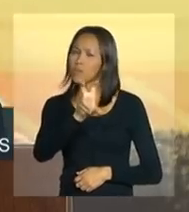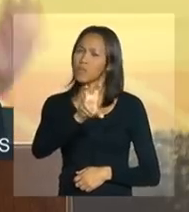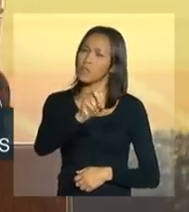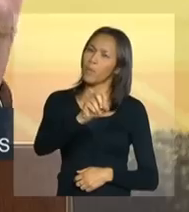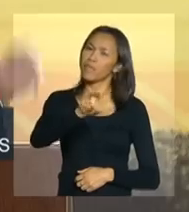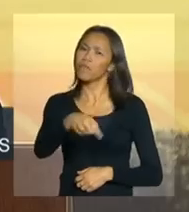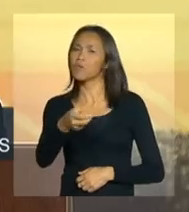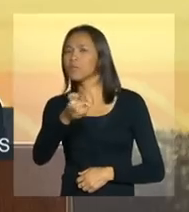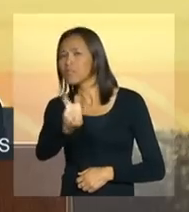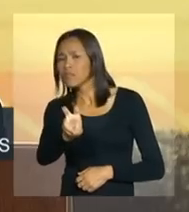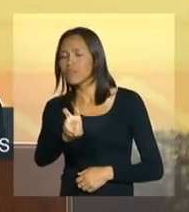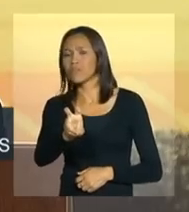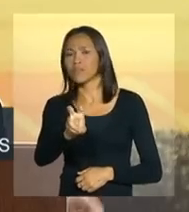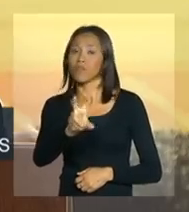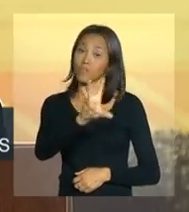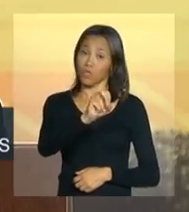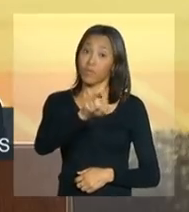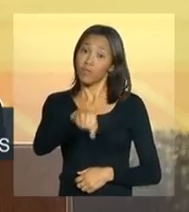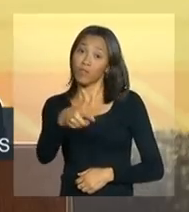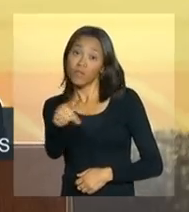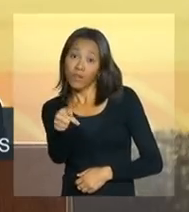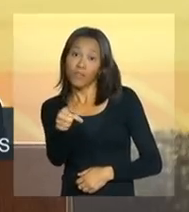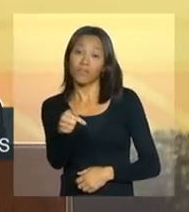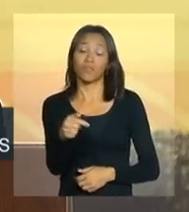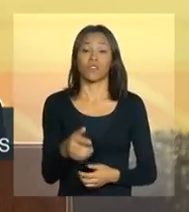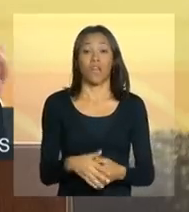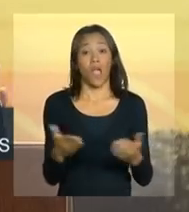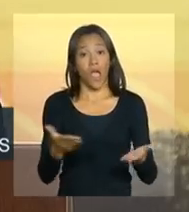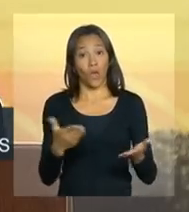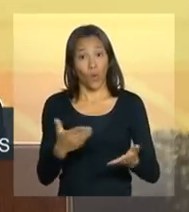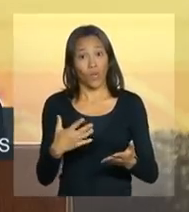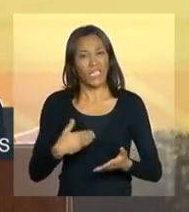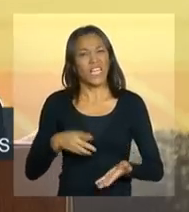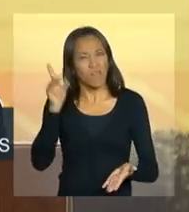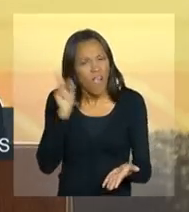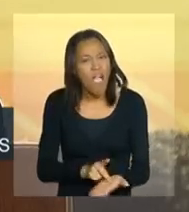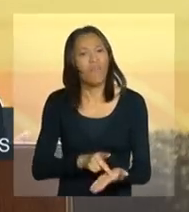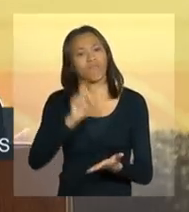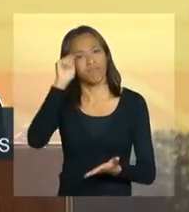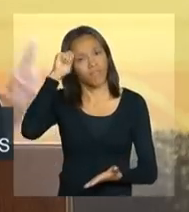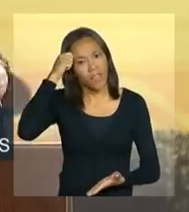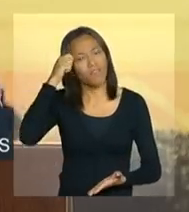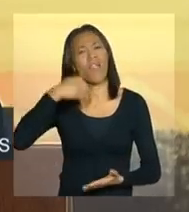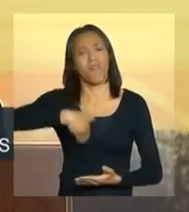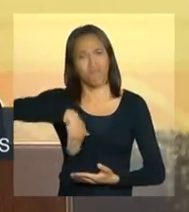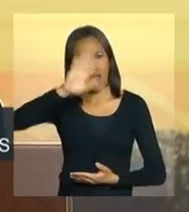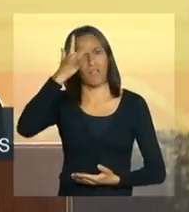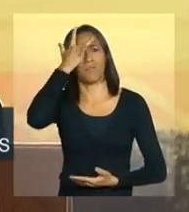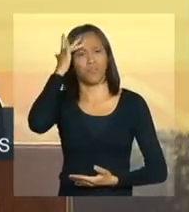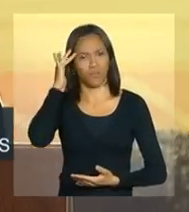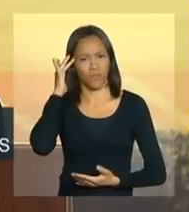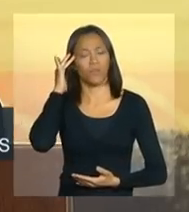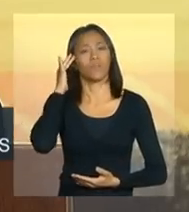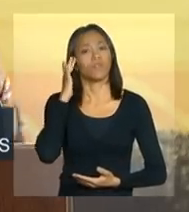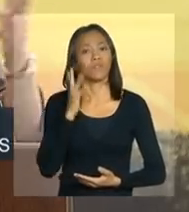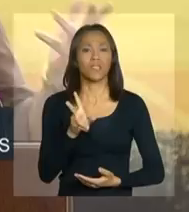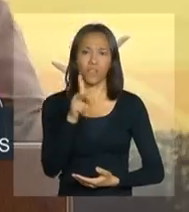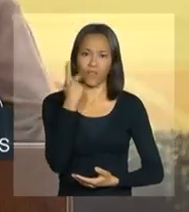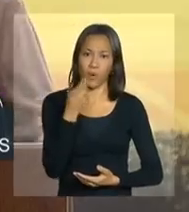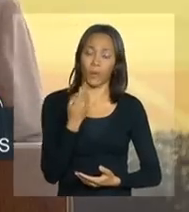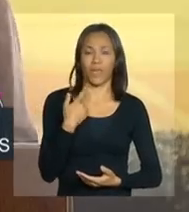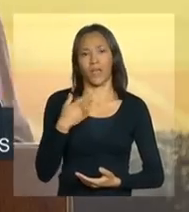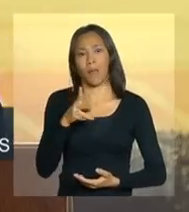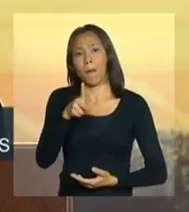7 50,7 agora de origem Negra mesmo é mais é mais gente que não disse que falou que era